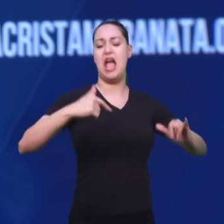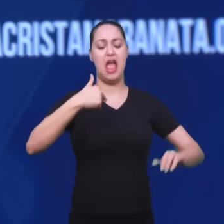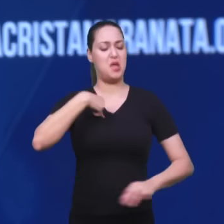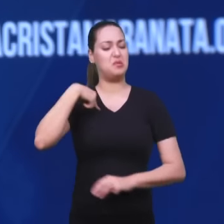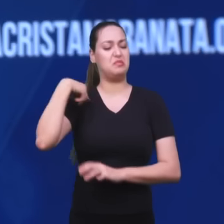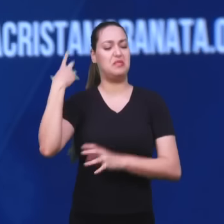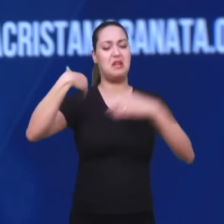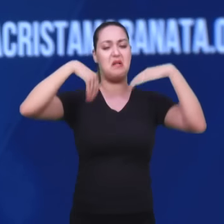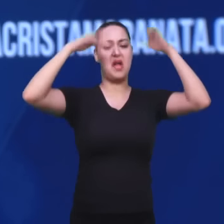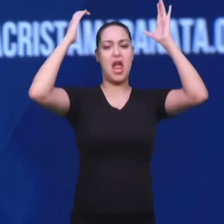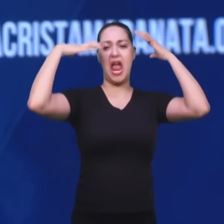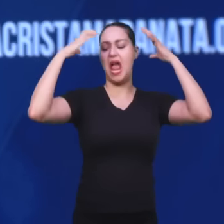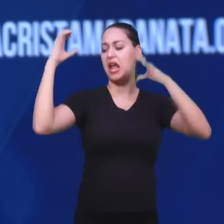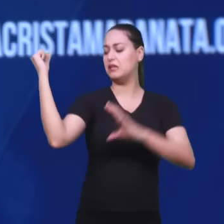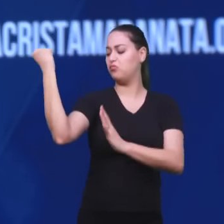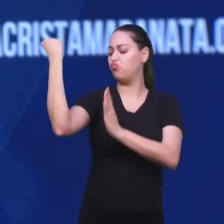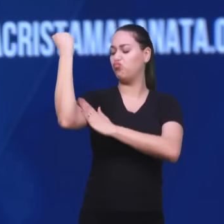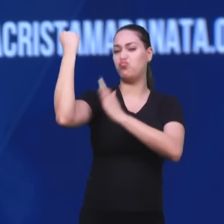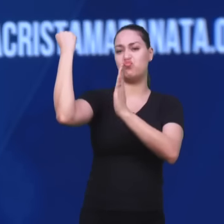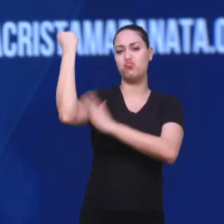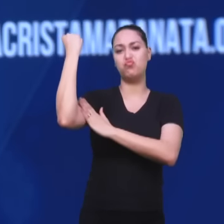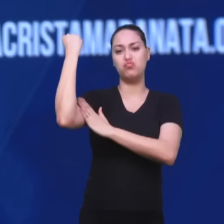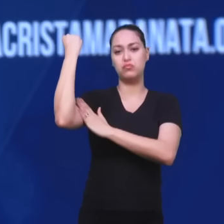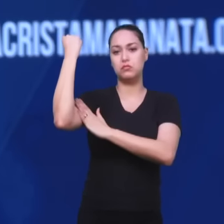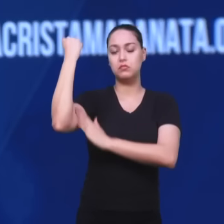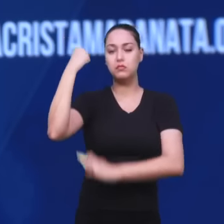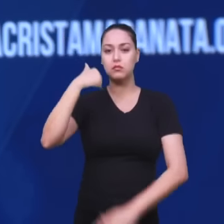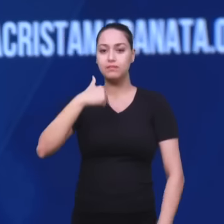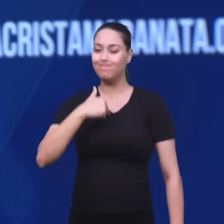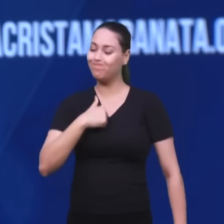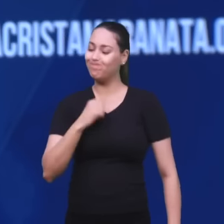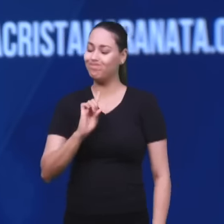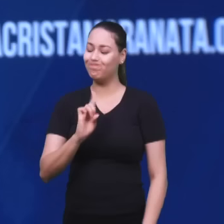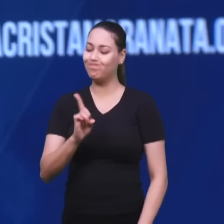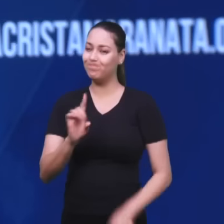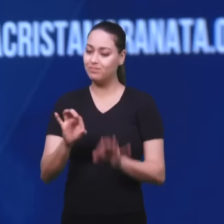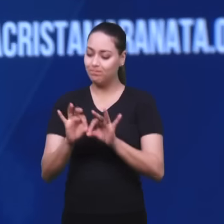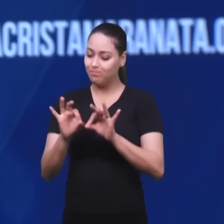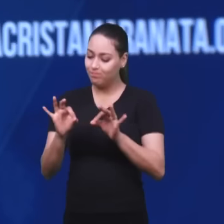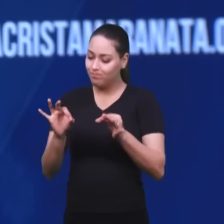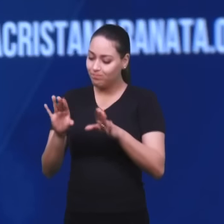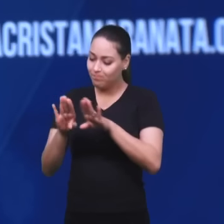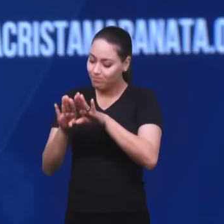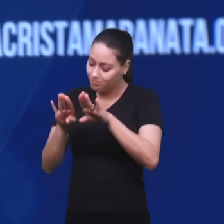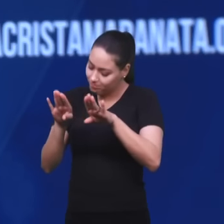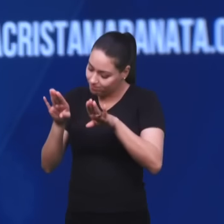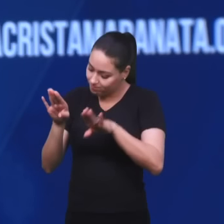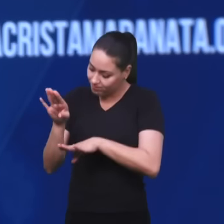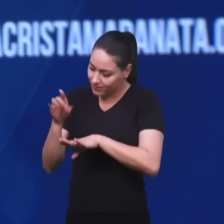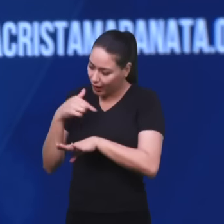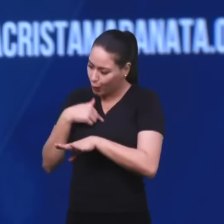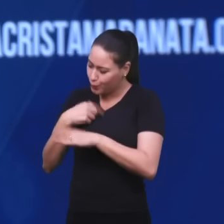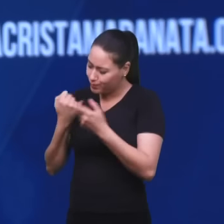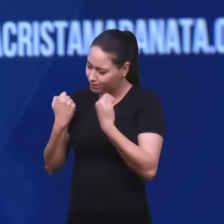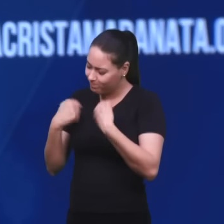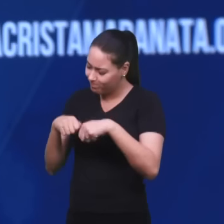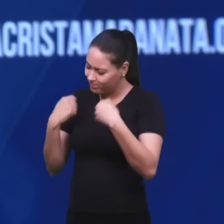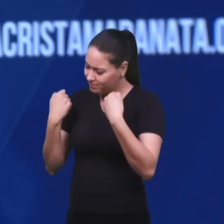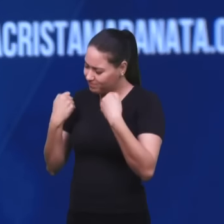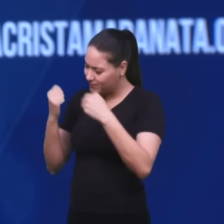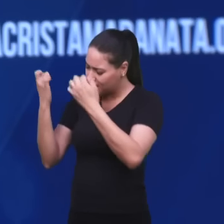títulos Não, Senhor Eu estou aqui Com aquilo que eu sou Um necessitado Alguém que